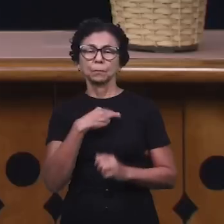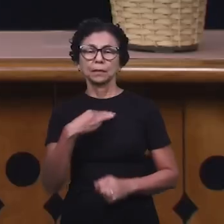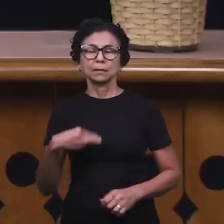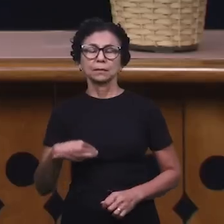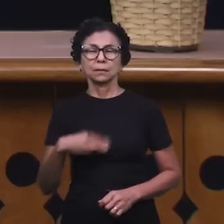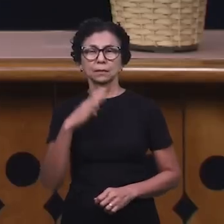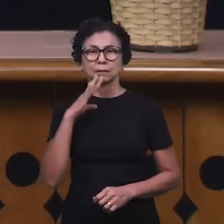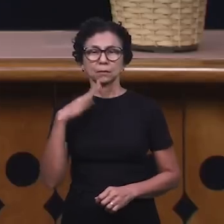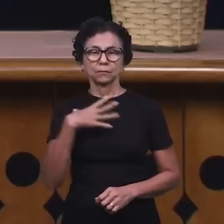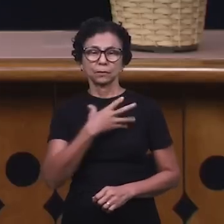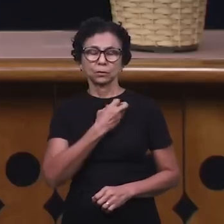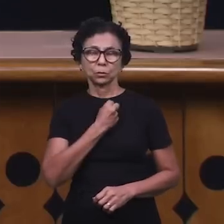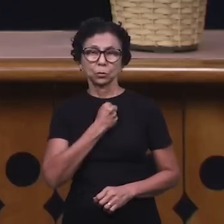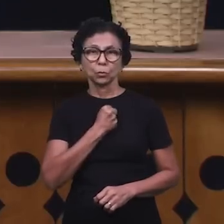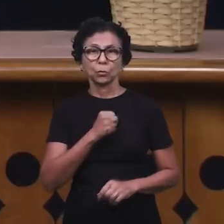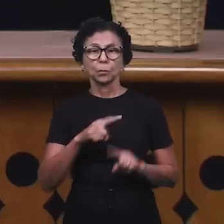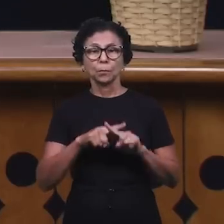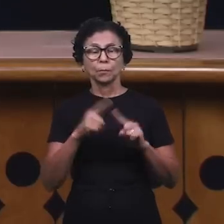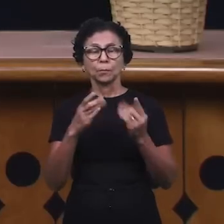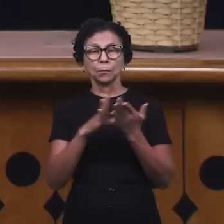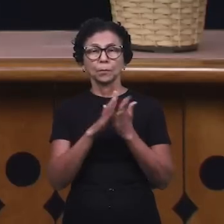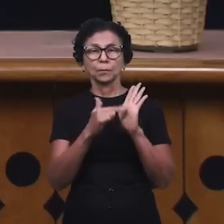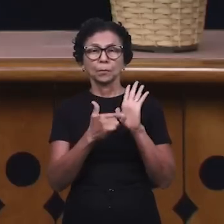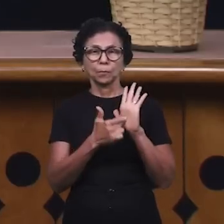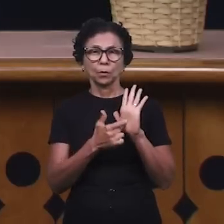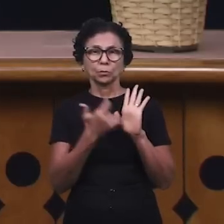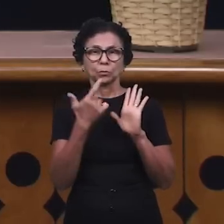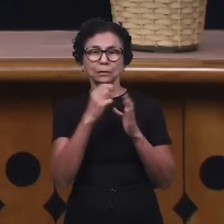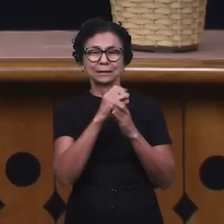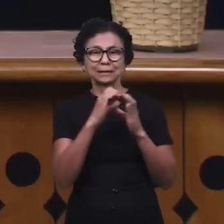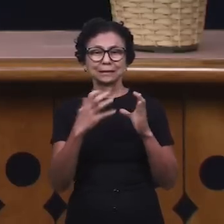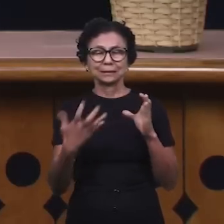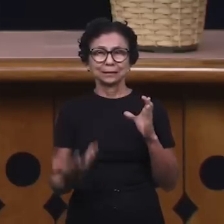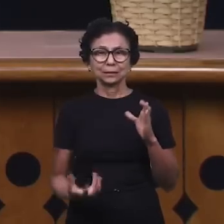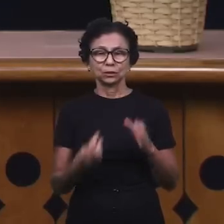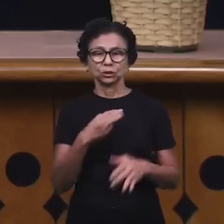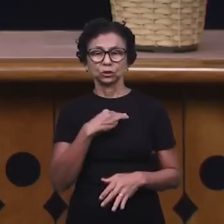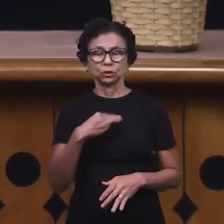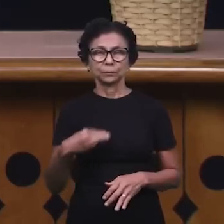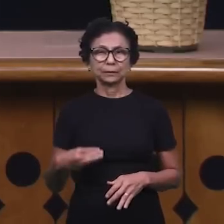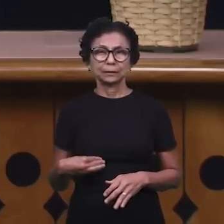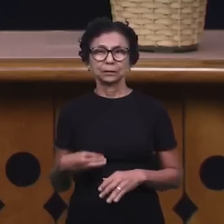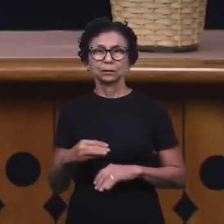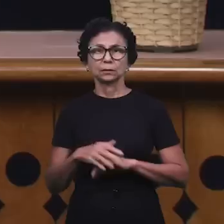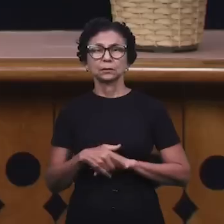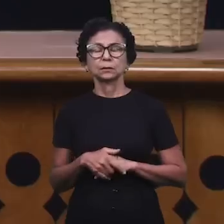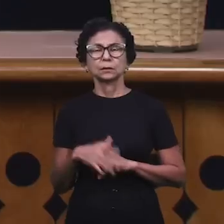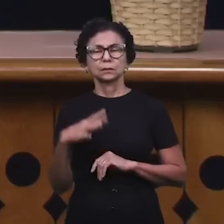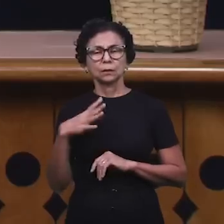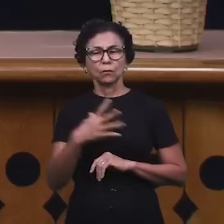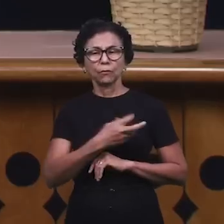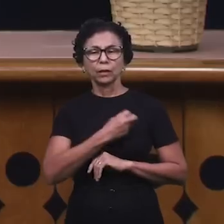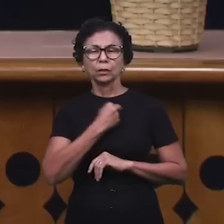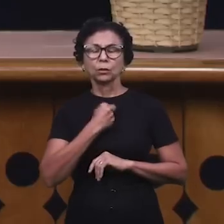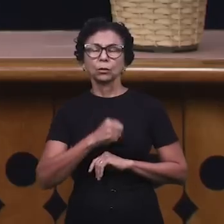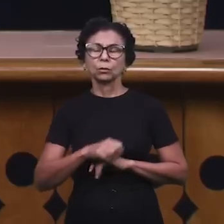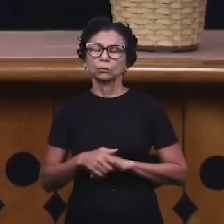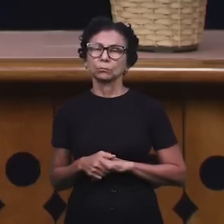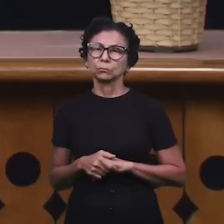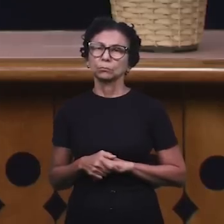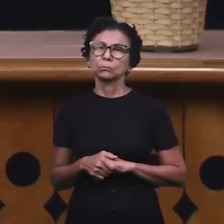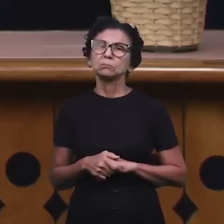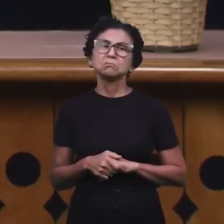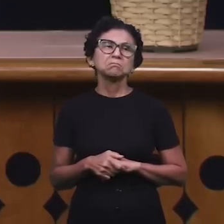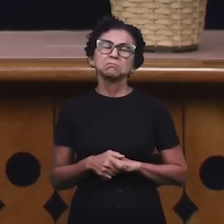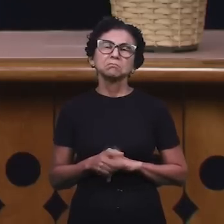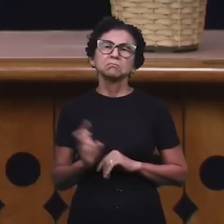de Deus fala de outro atributo do Messias, que é o Messias remidor, que não veio para